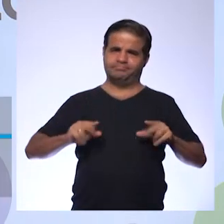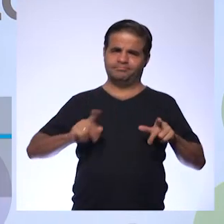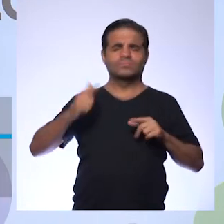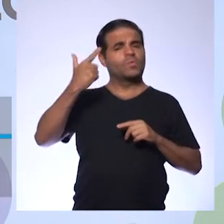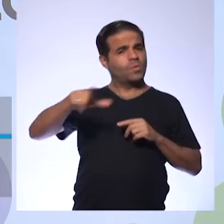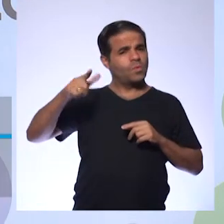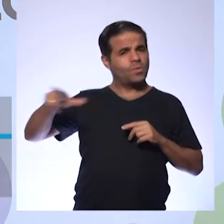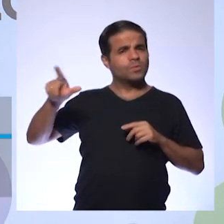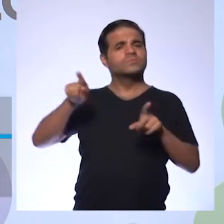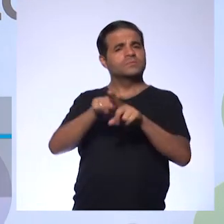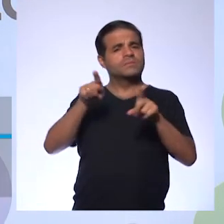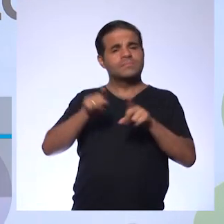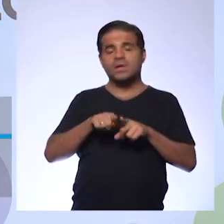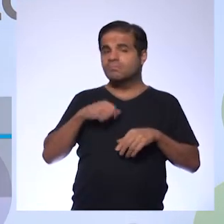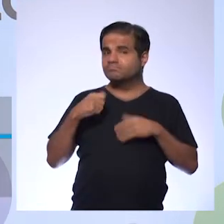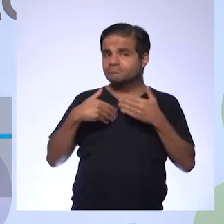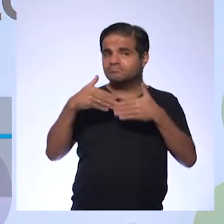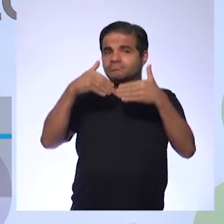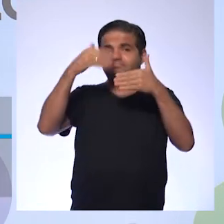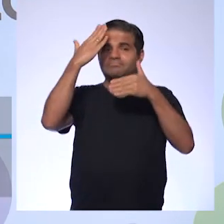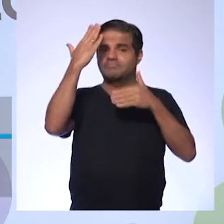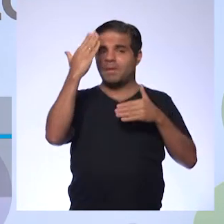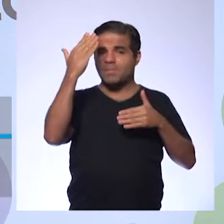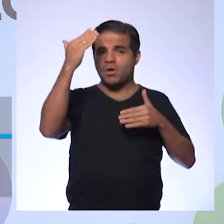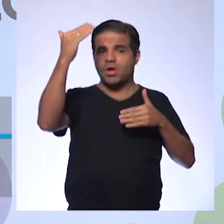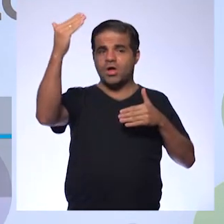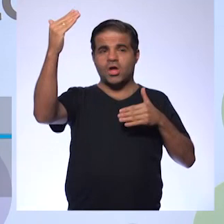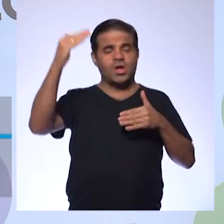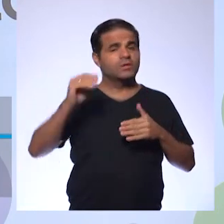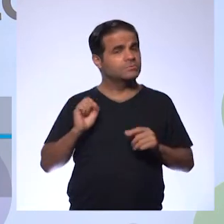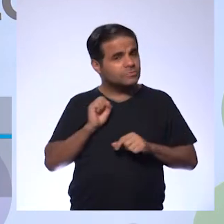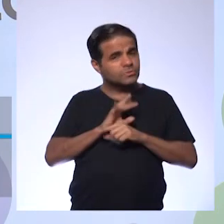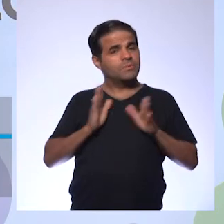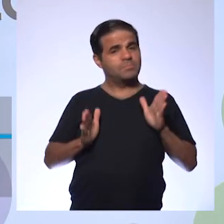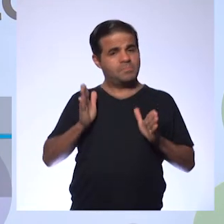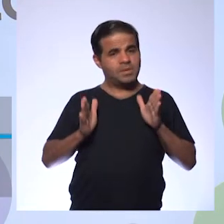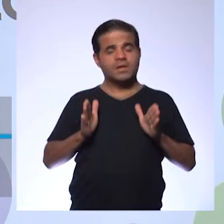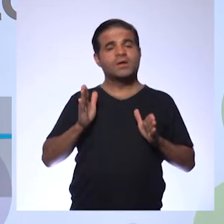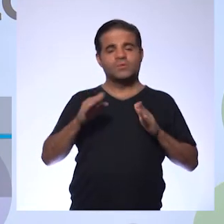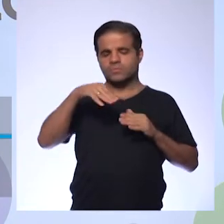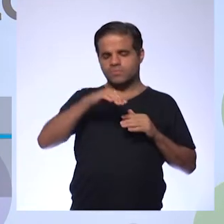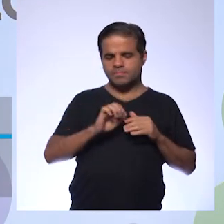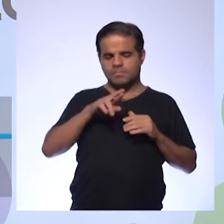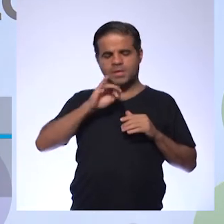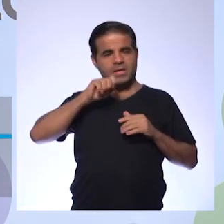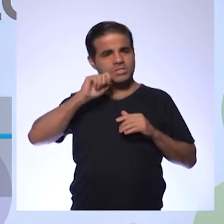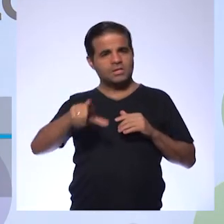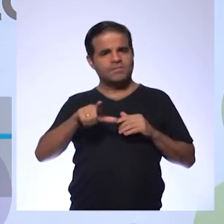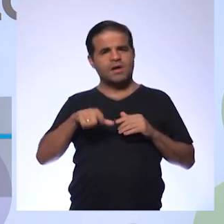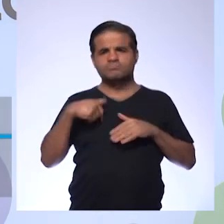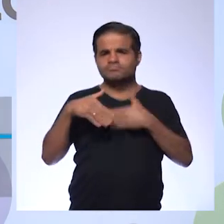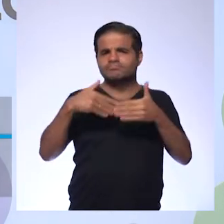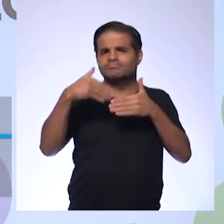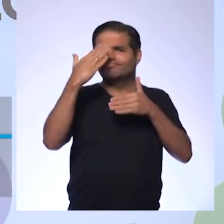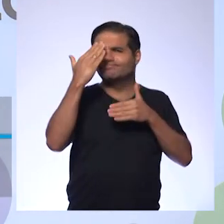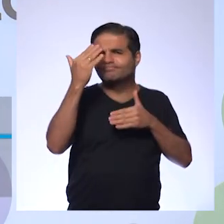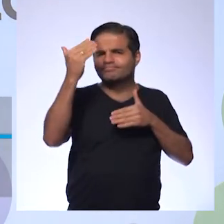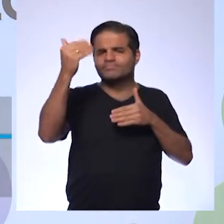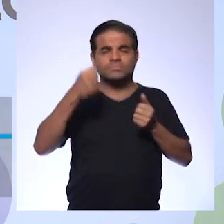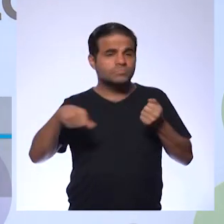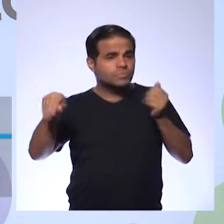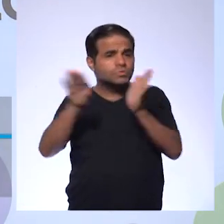essas aventuras ficaram famosíssimas, muito populares no período medieval. Tão populares que quando